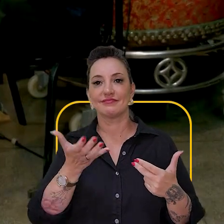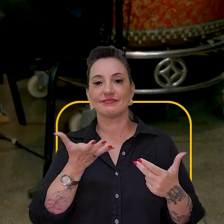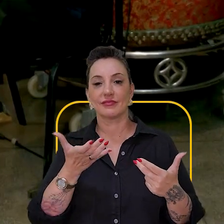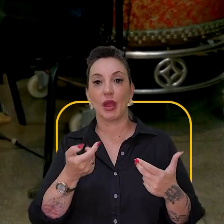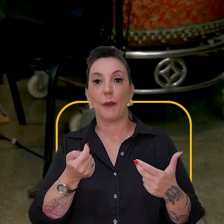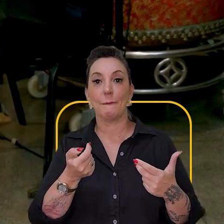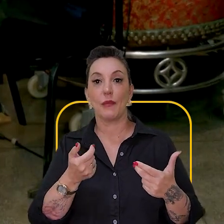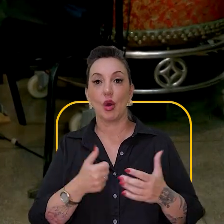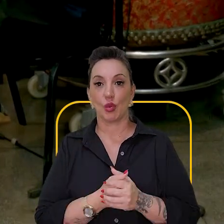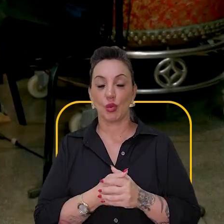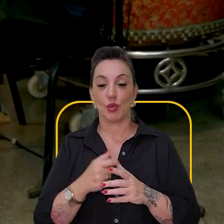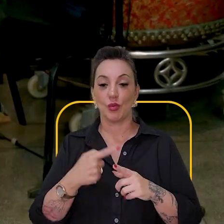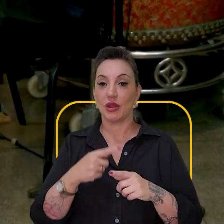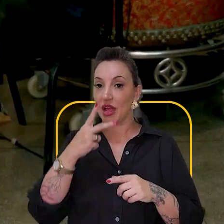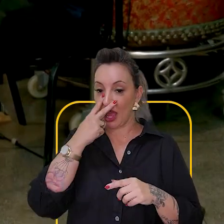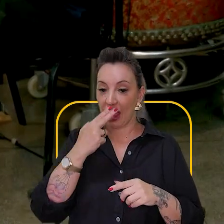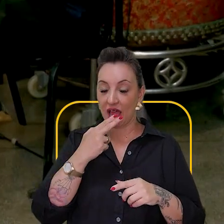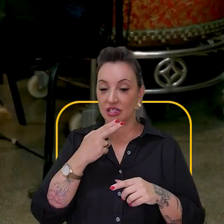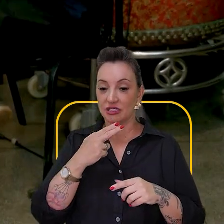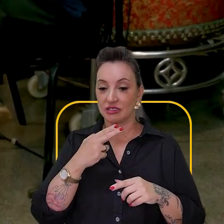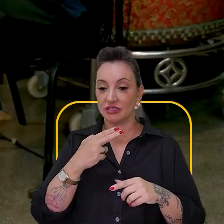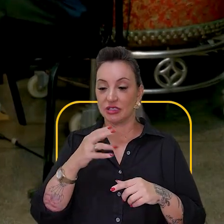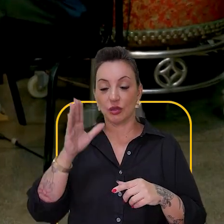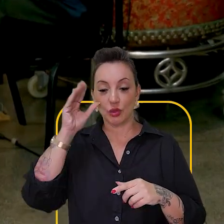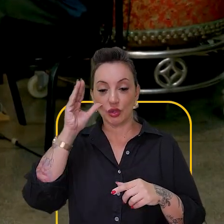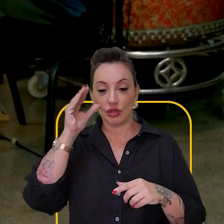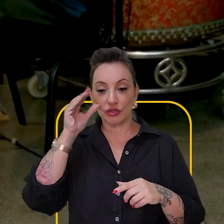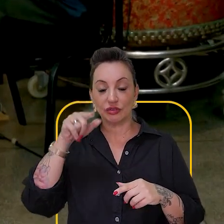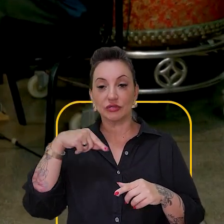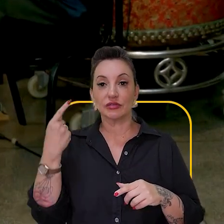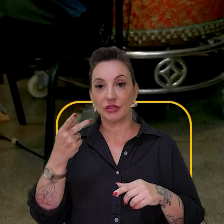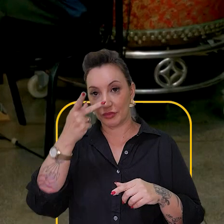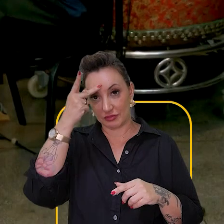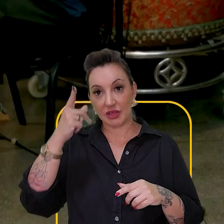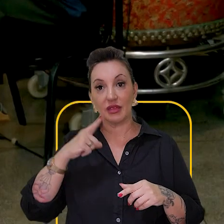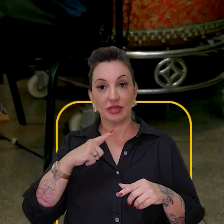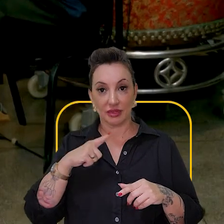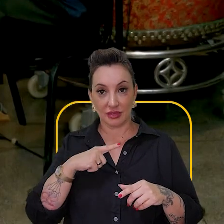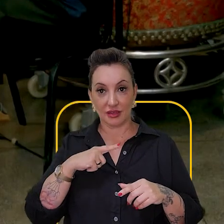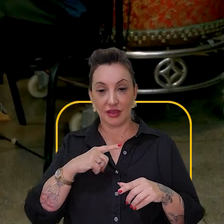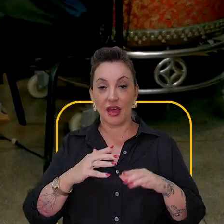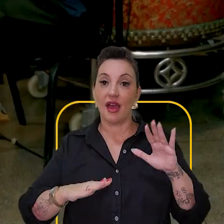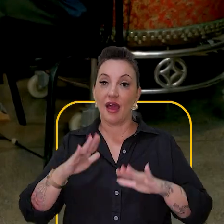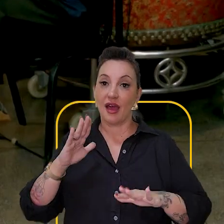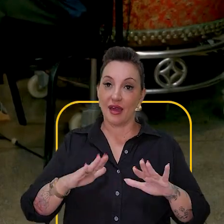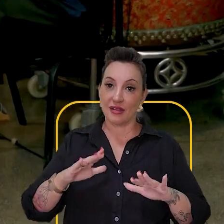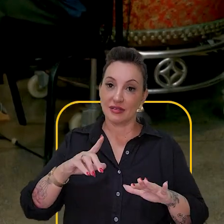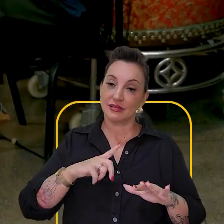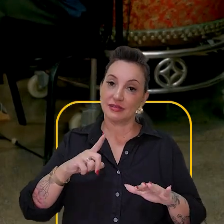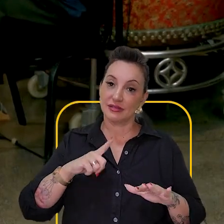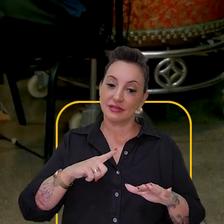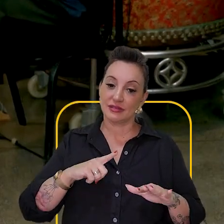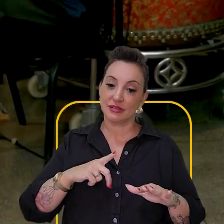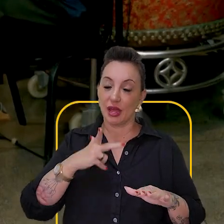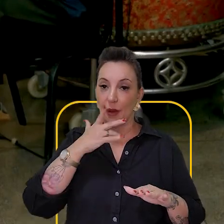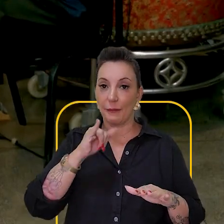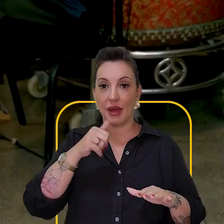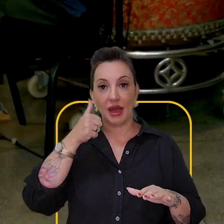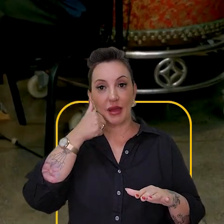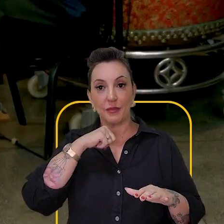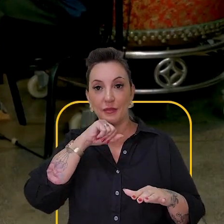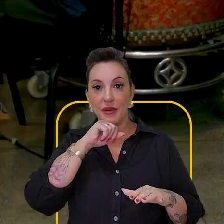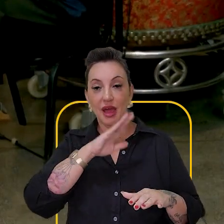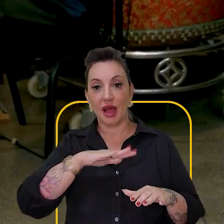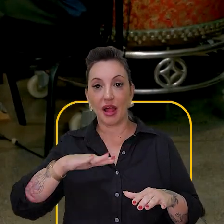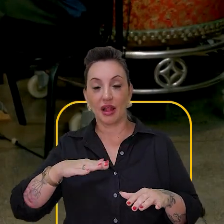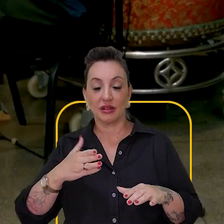falasse um pouco disso porque eu acho que essa é uma uma curiosidade que muita gente tem e às vezes a gente tem pai e mãe de